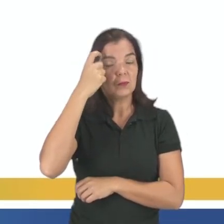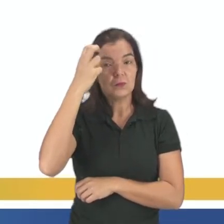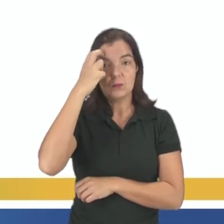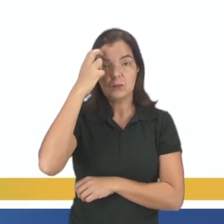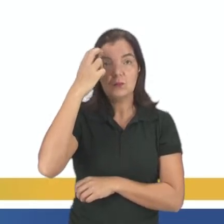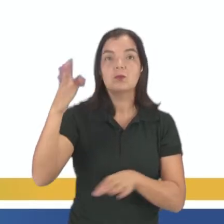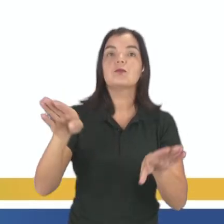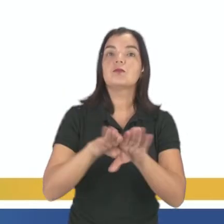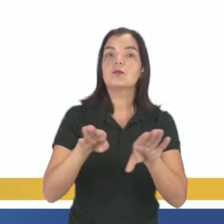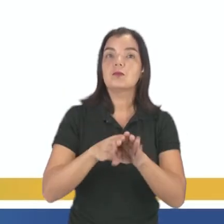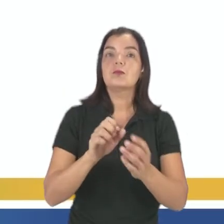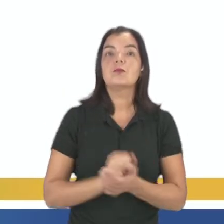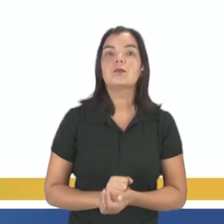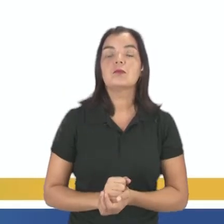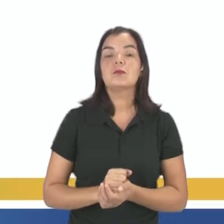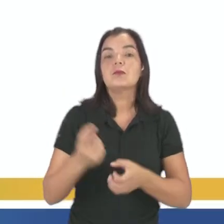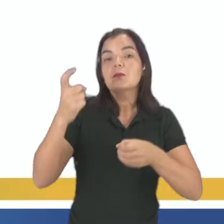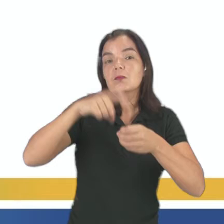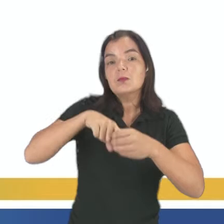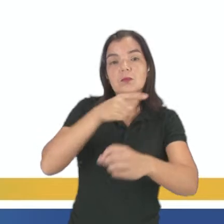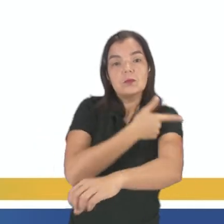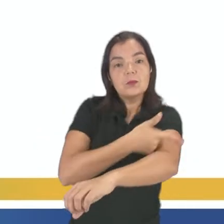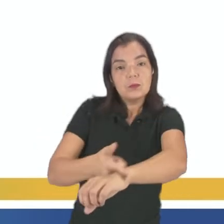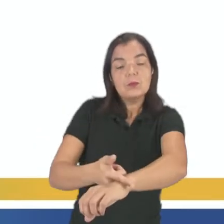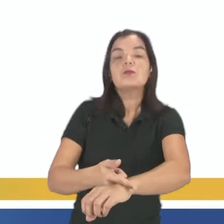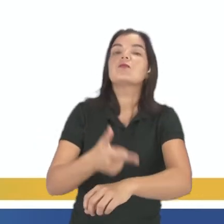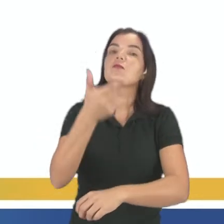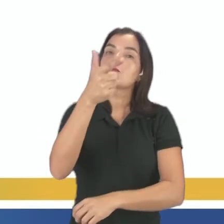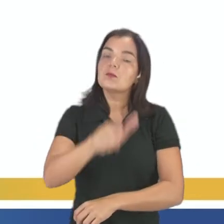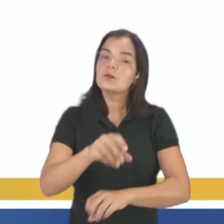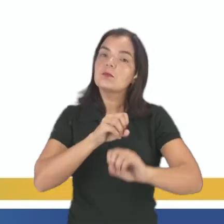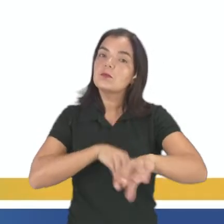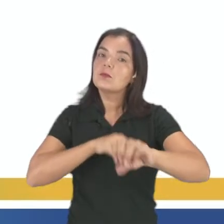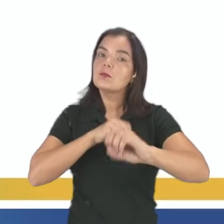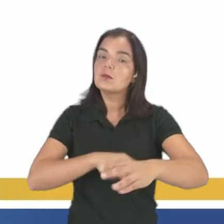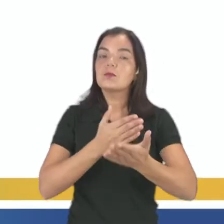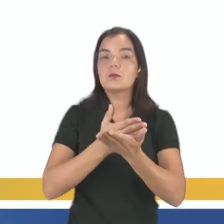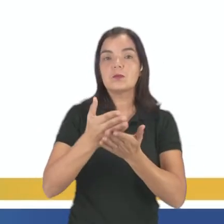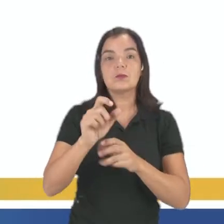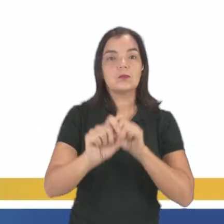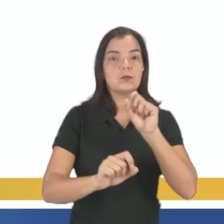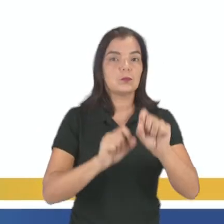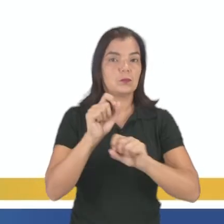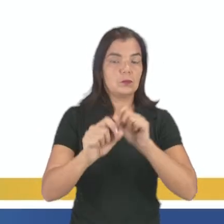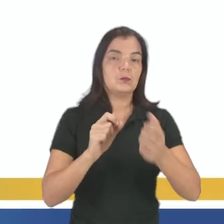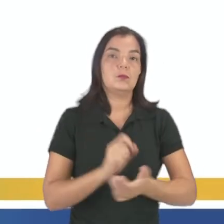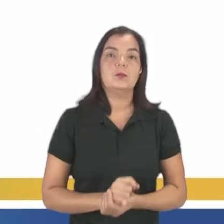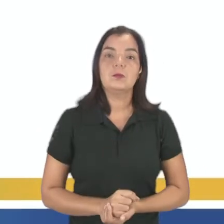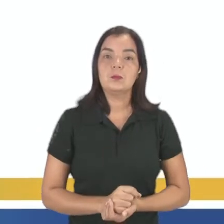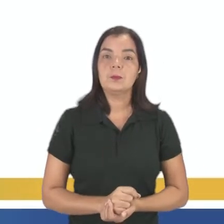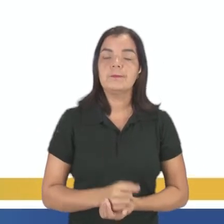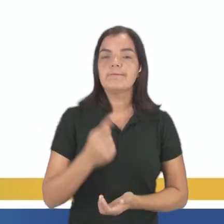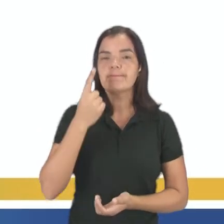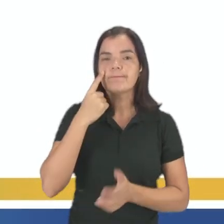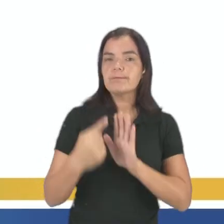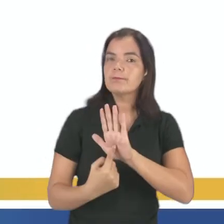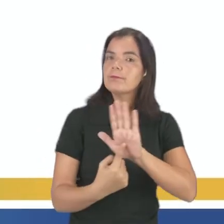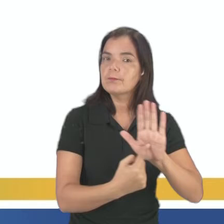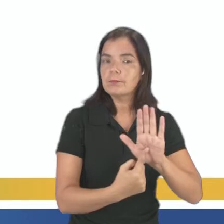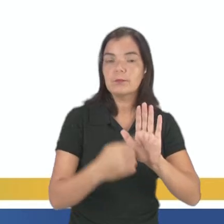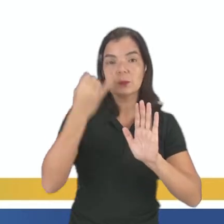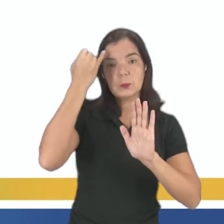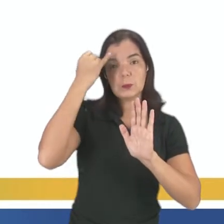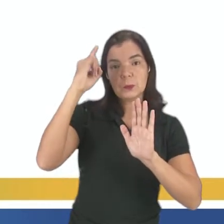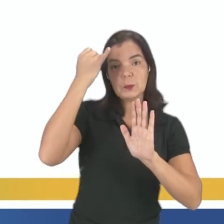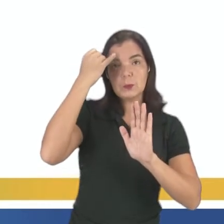Uma reeducação no sentido de a educação aí, ela começa a ser gerida a partir das